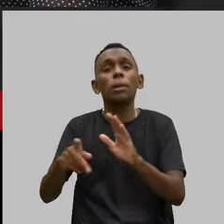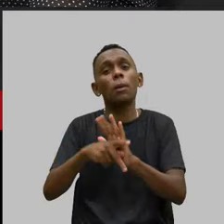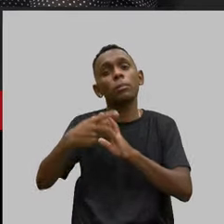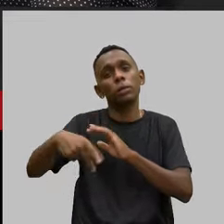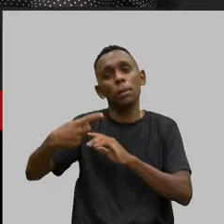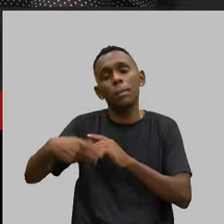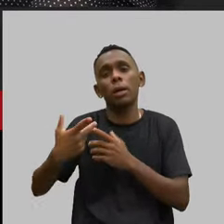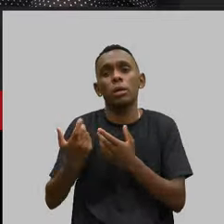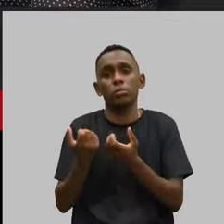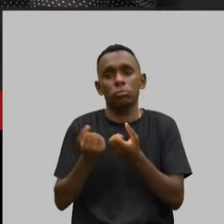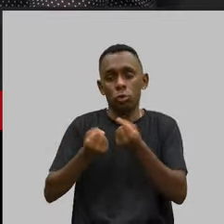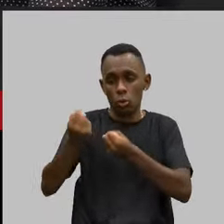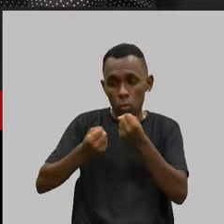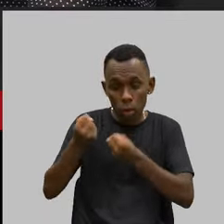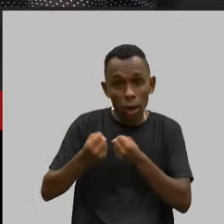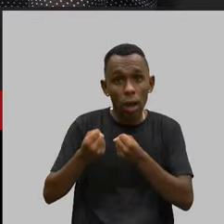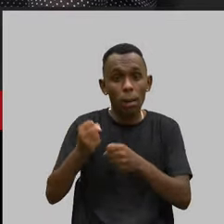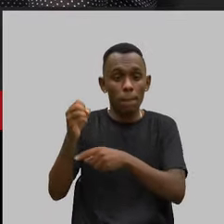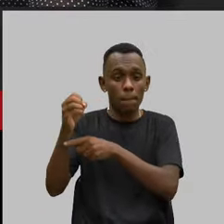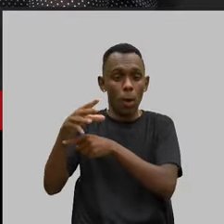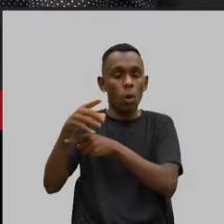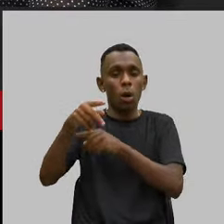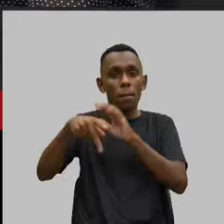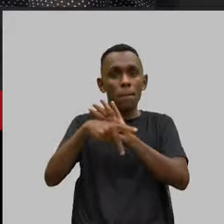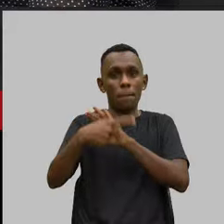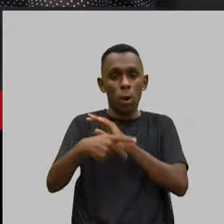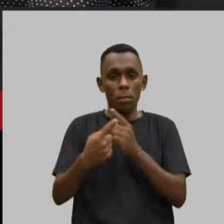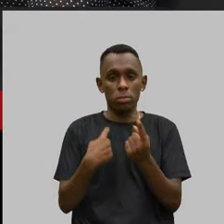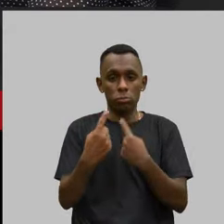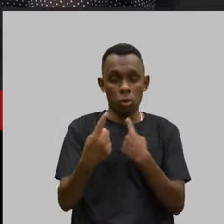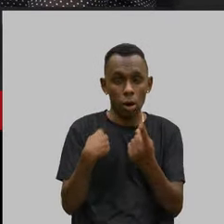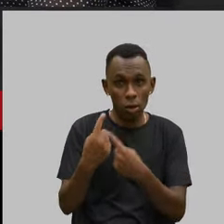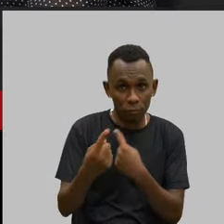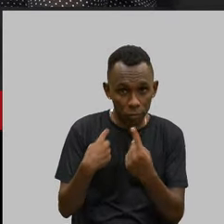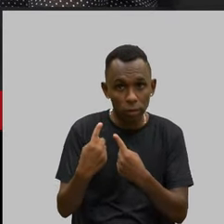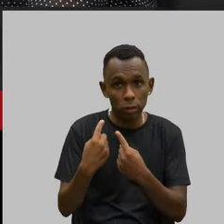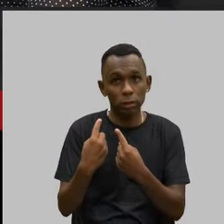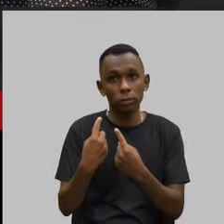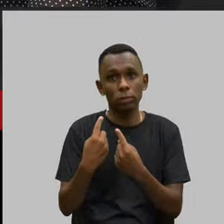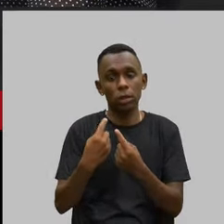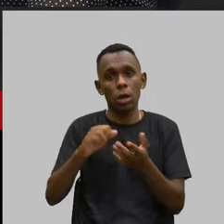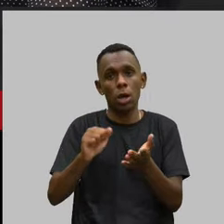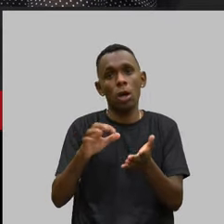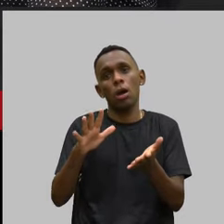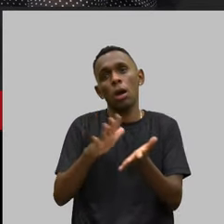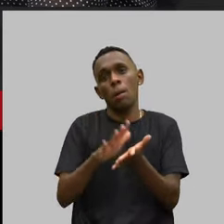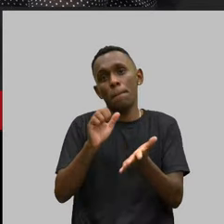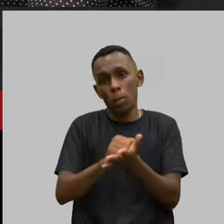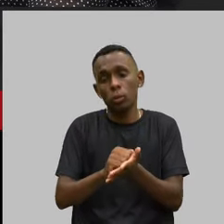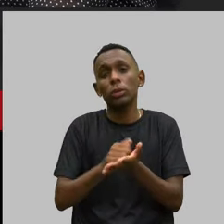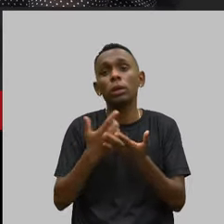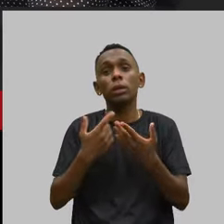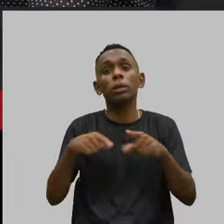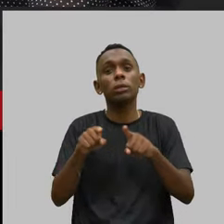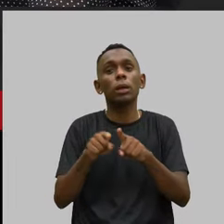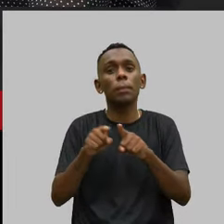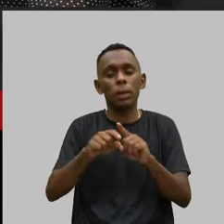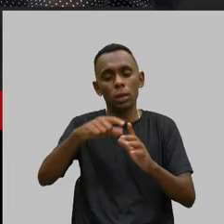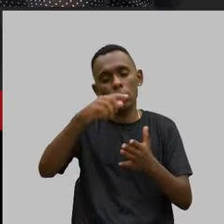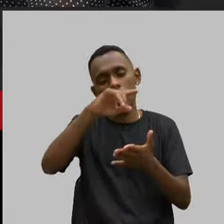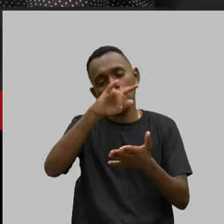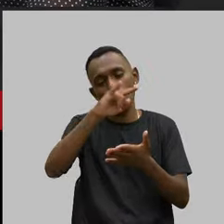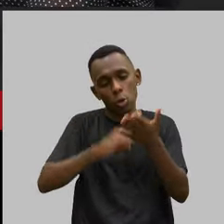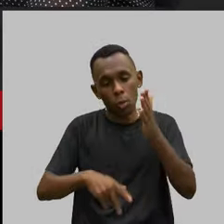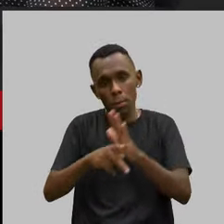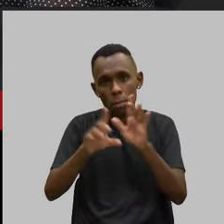a gente tem o sistema radar implantação para o gerenciamento digital de processo de infração de trânsito e a gente teve aá de liberação de veículos